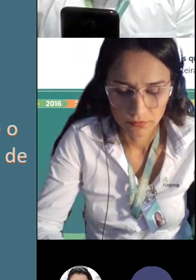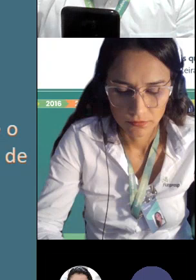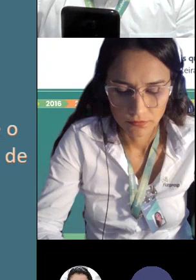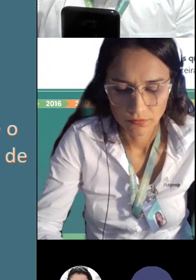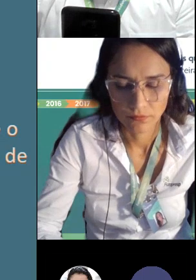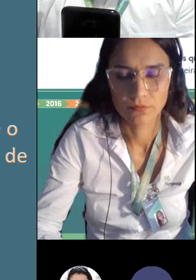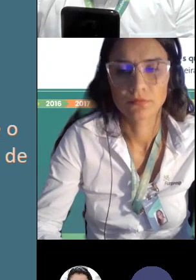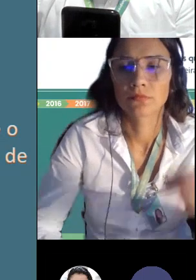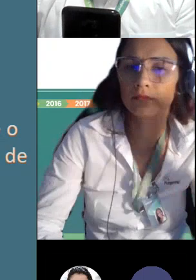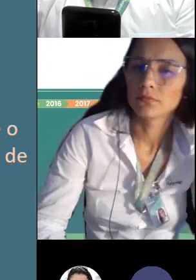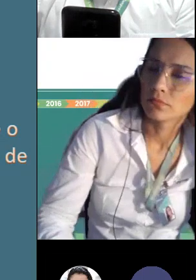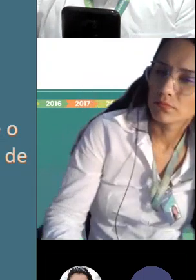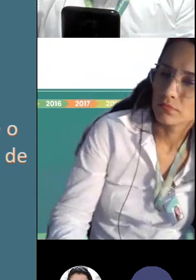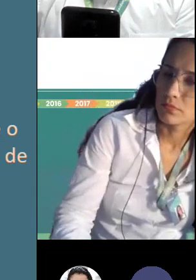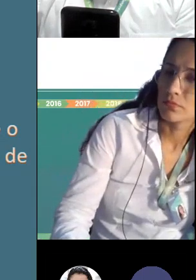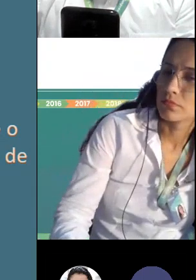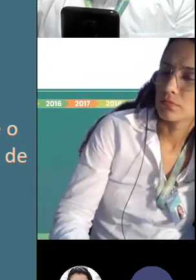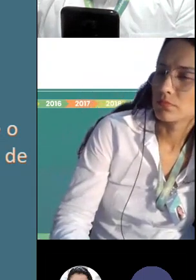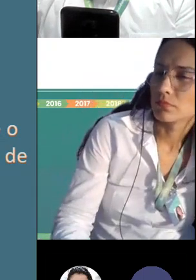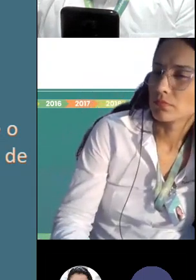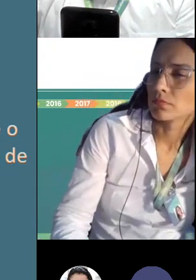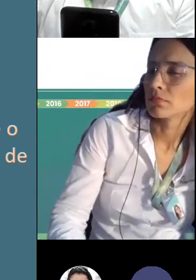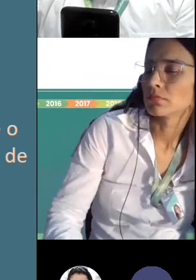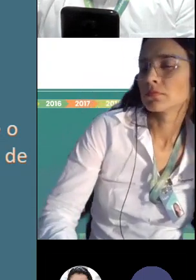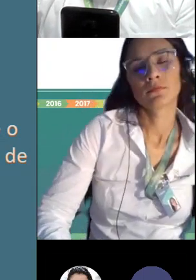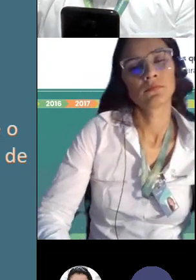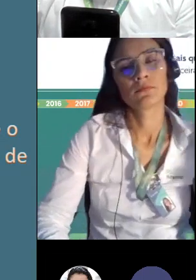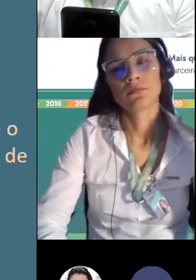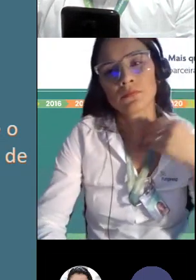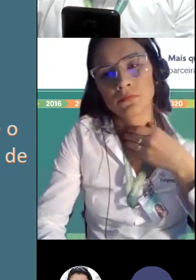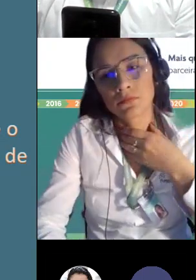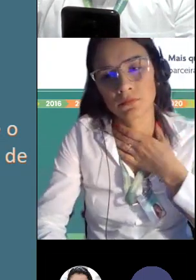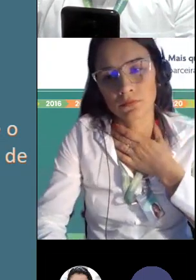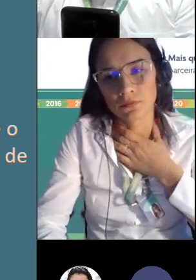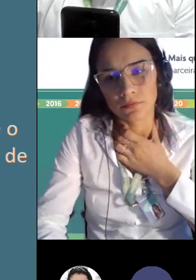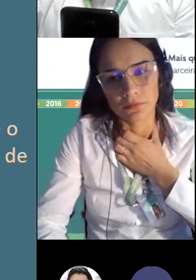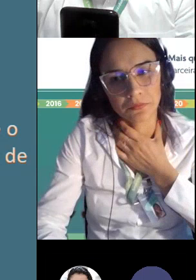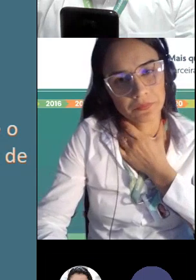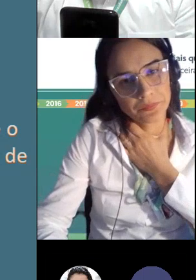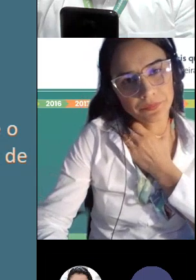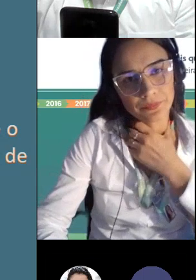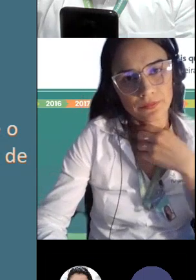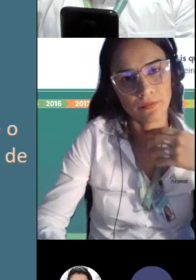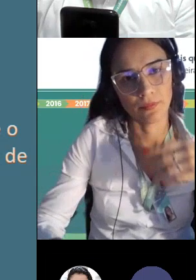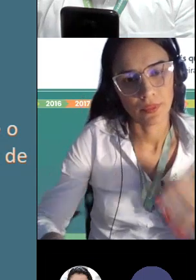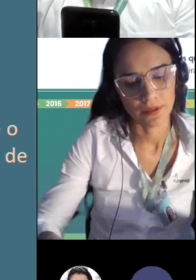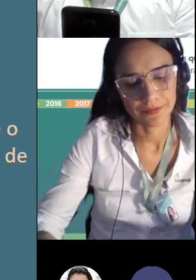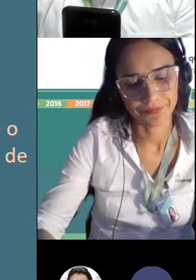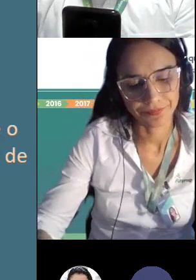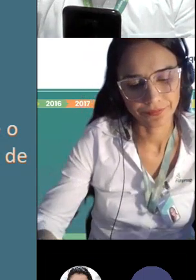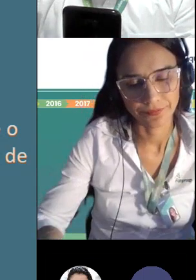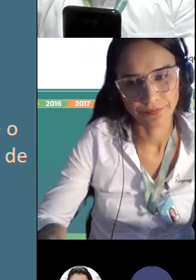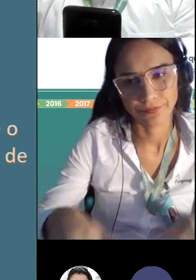carência nenhuma. Vide o exemplo que eu mostrei para vocês, né, que eu apresentei da professora que faleceu no primeiro mês de